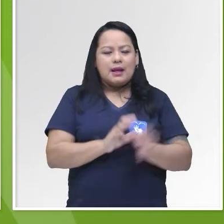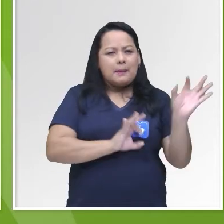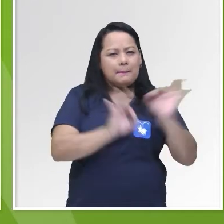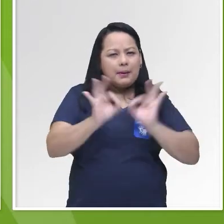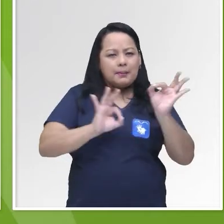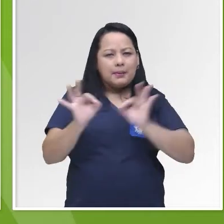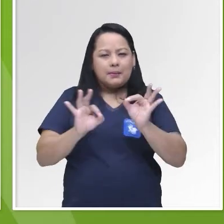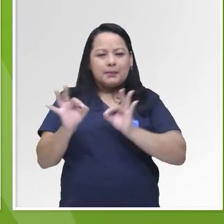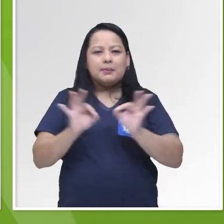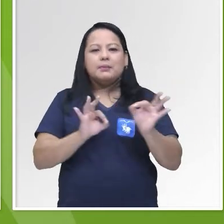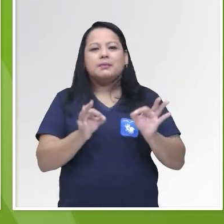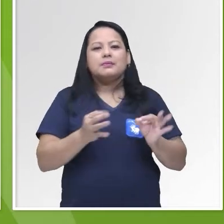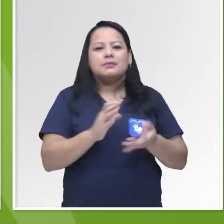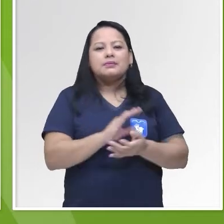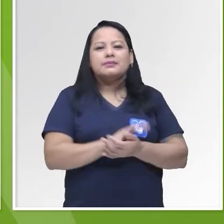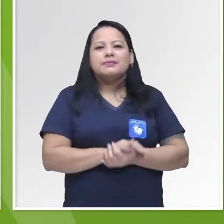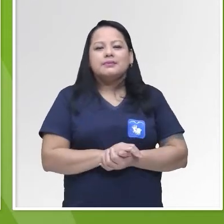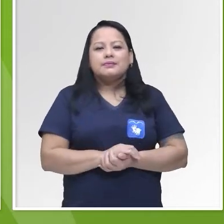produzindo, né?